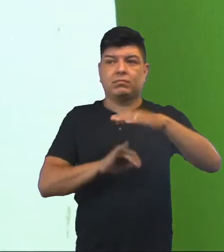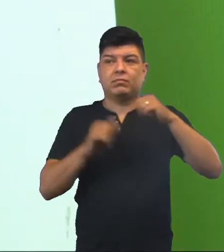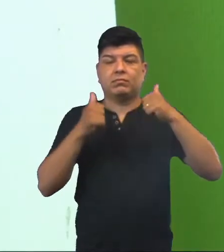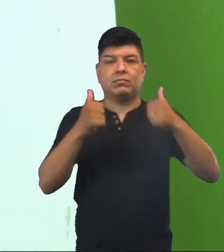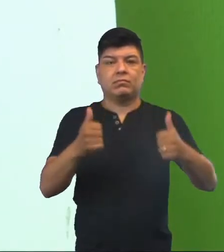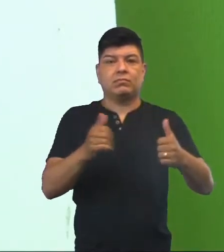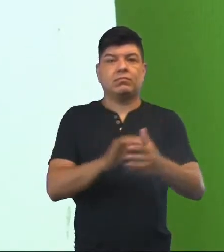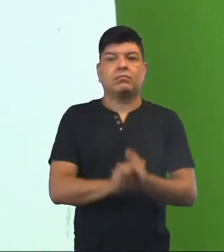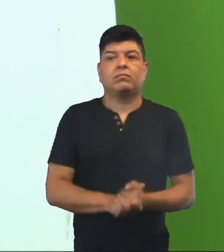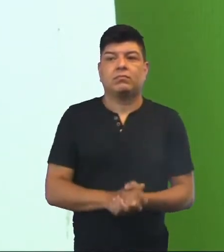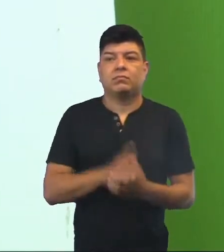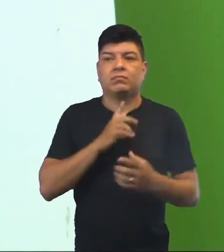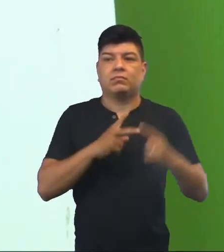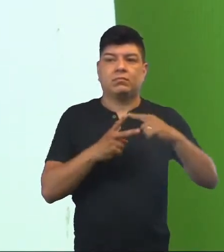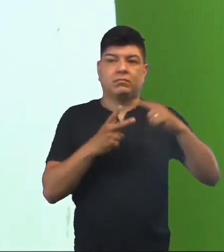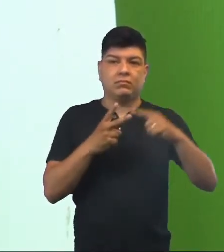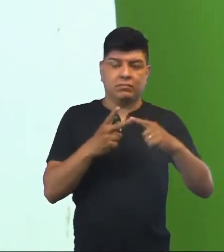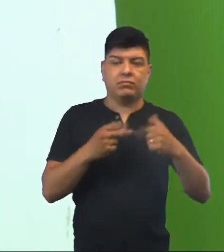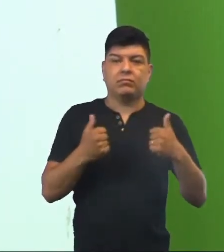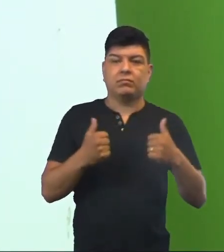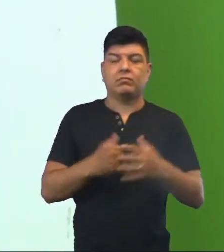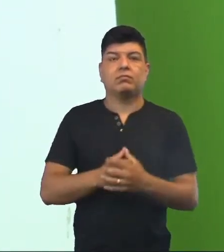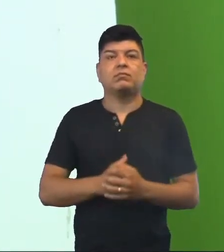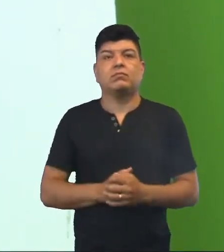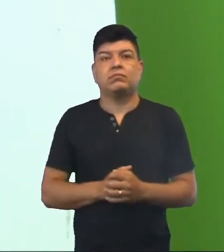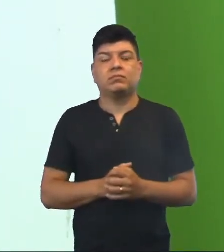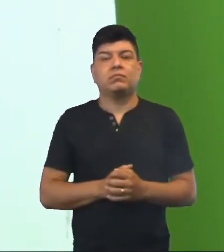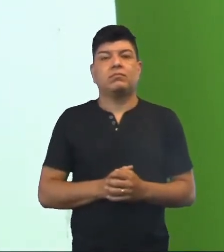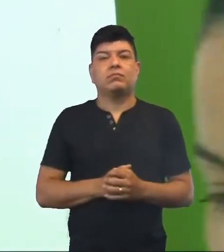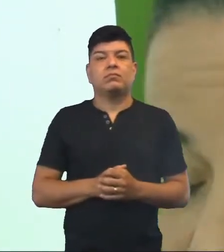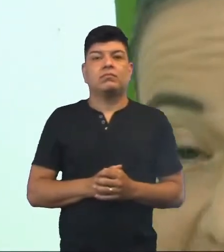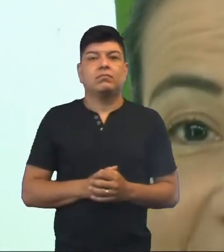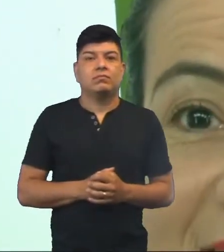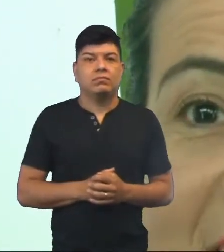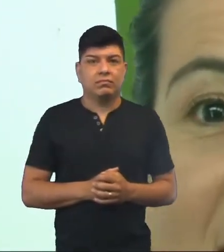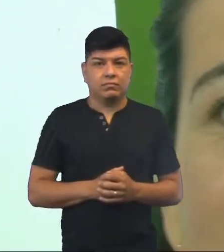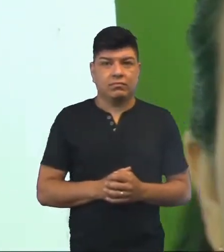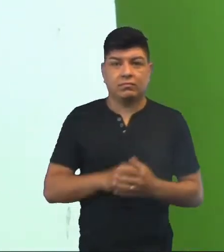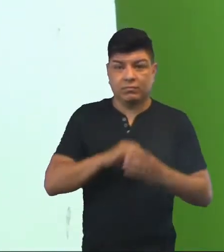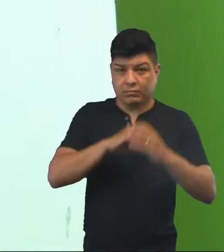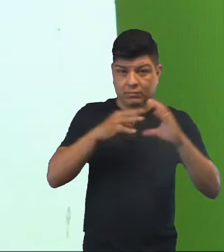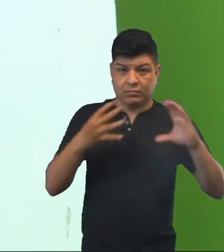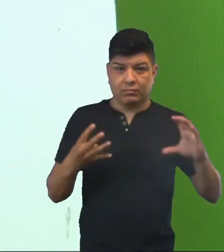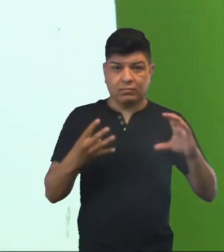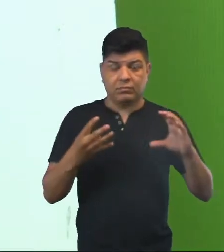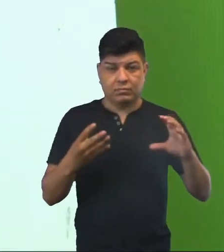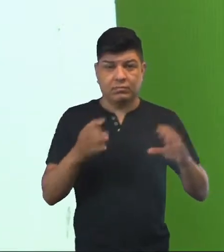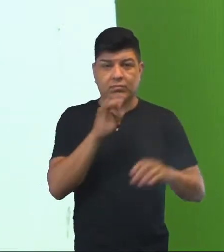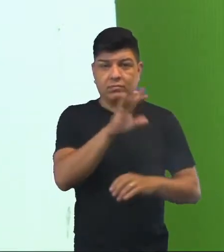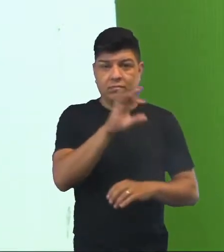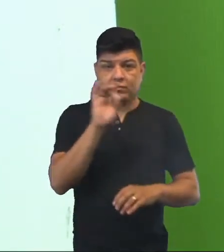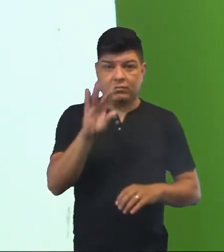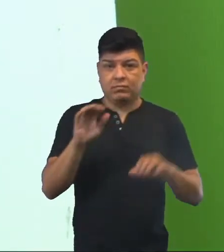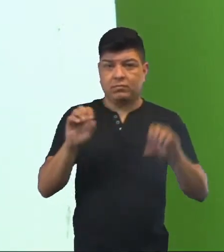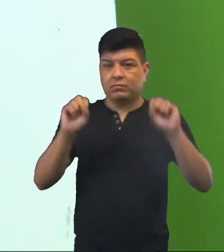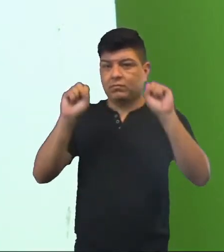tudo bem? Temos duas formas aqui. Vamos lá, vamos ver as características de cada